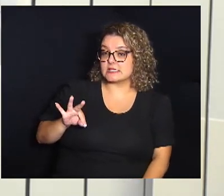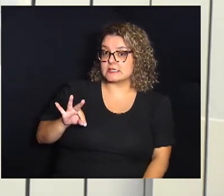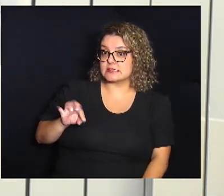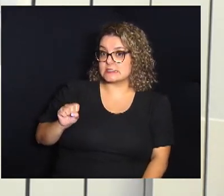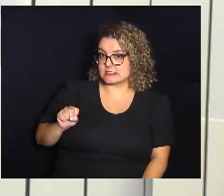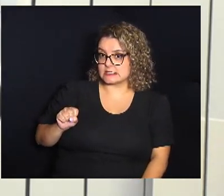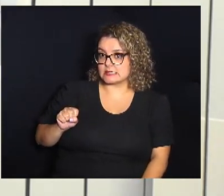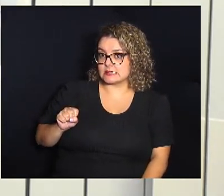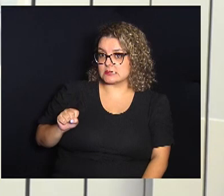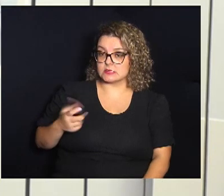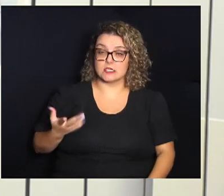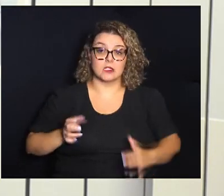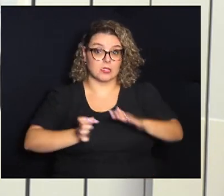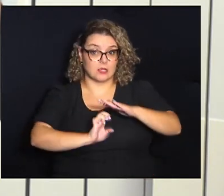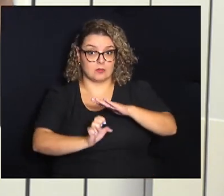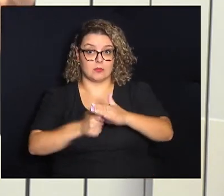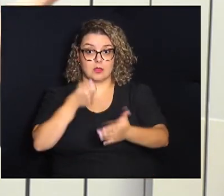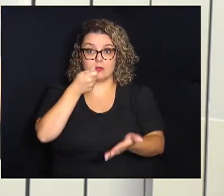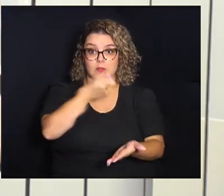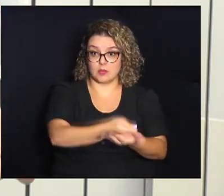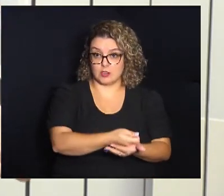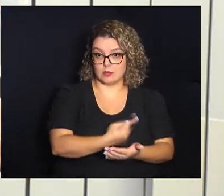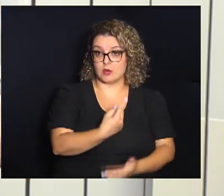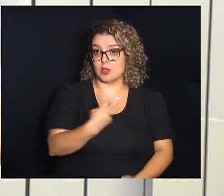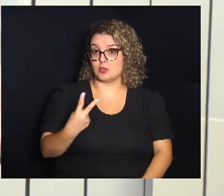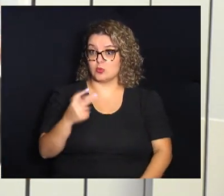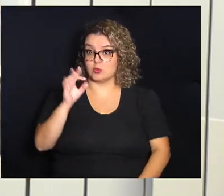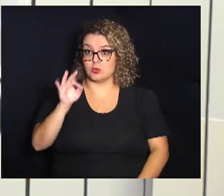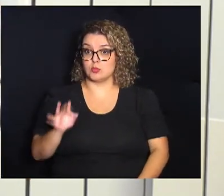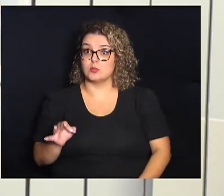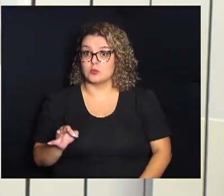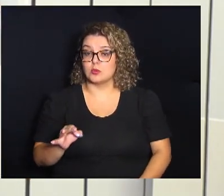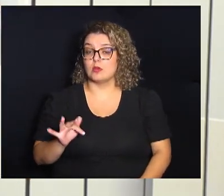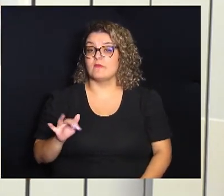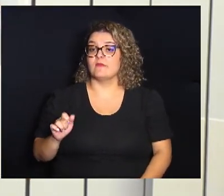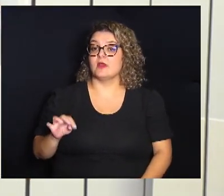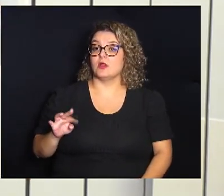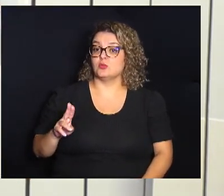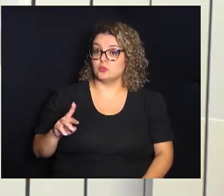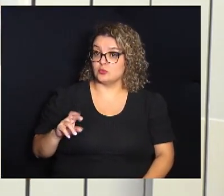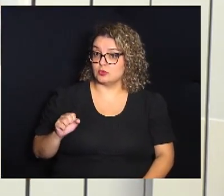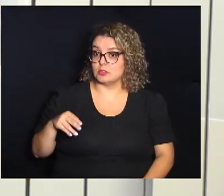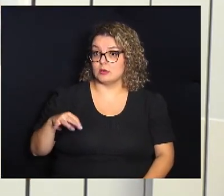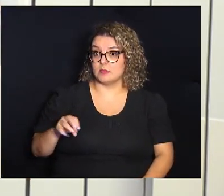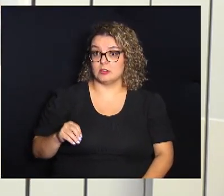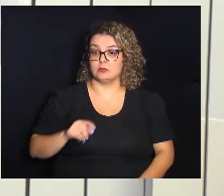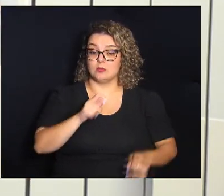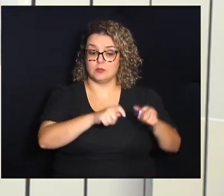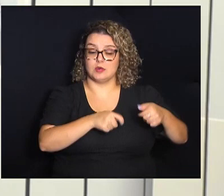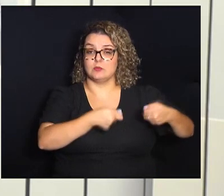isso, empresas terão que pagar 12% sobre o faturamento e apostadores terão que pagar imposto